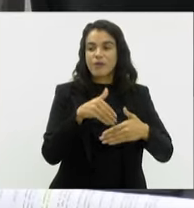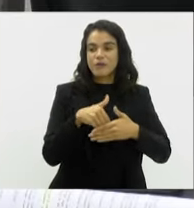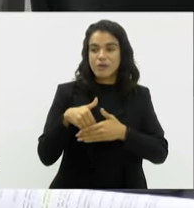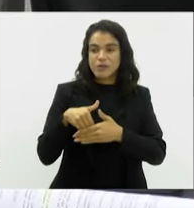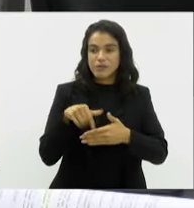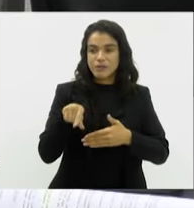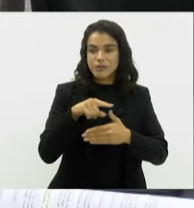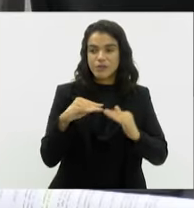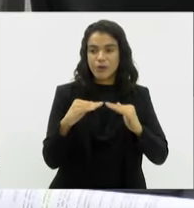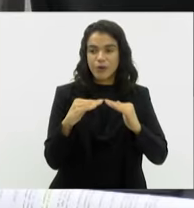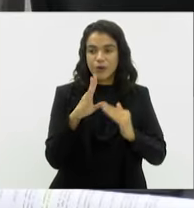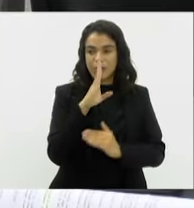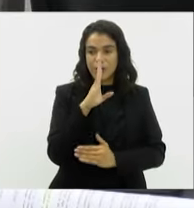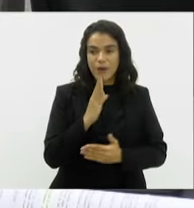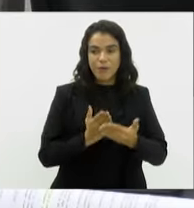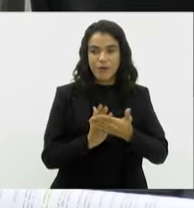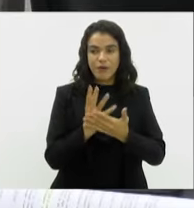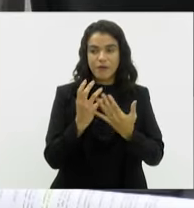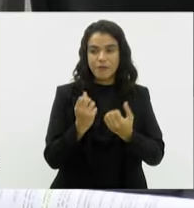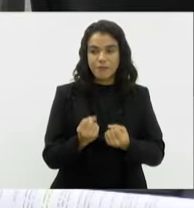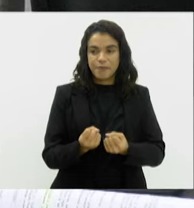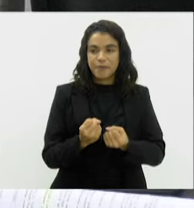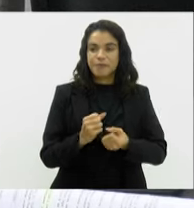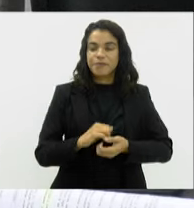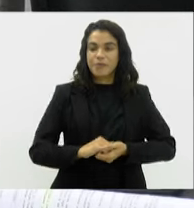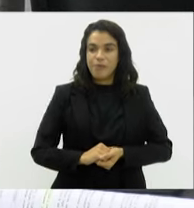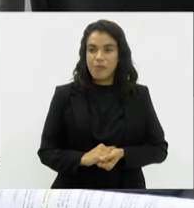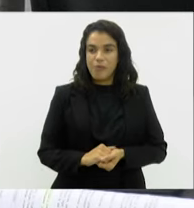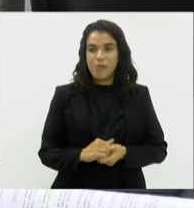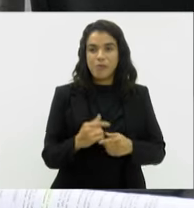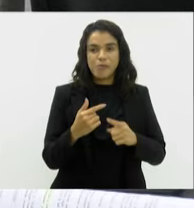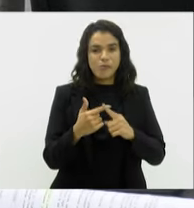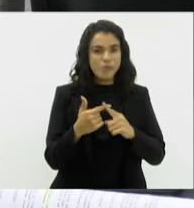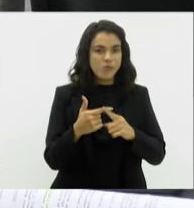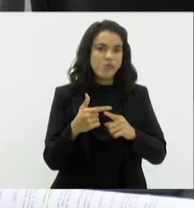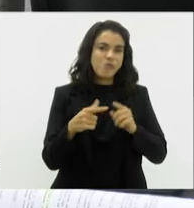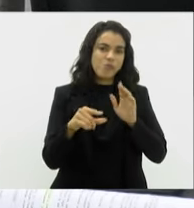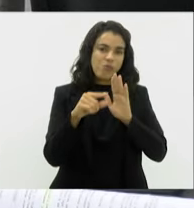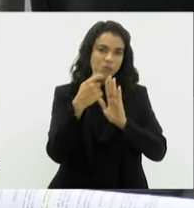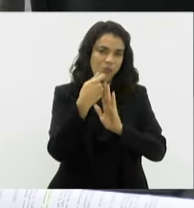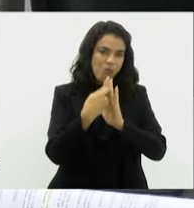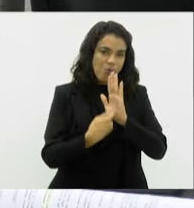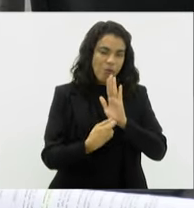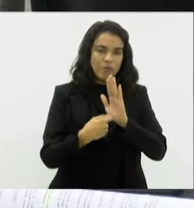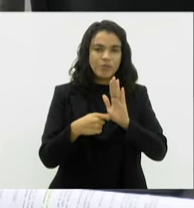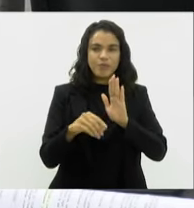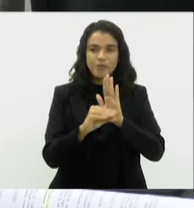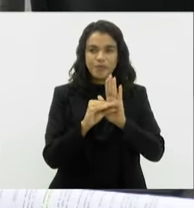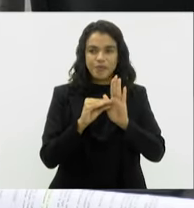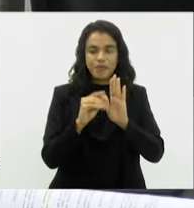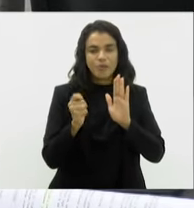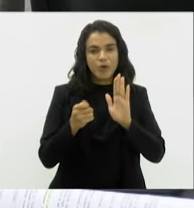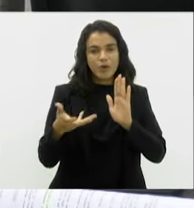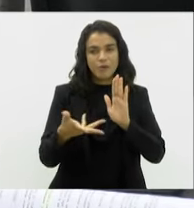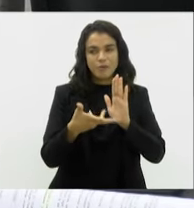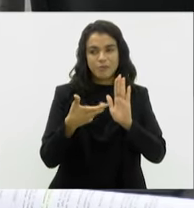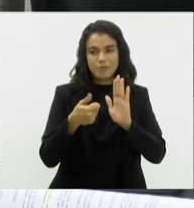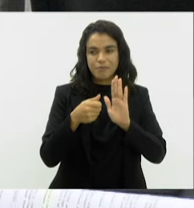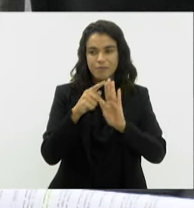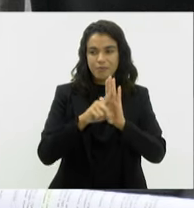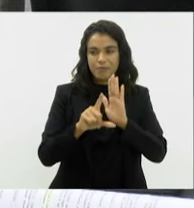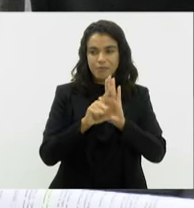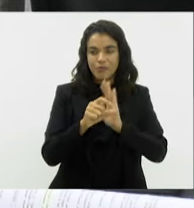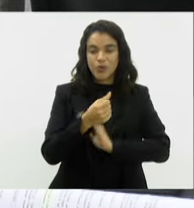em votação, os senhores que aprovam, permaneçam como estão, aprovado o parecer, até porque será objeto de emendas, a gente pode aprimorar o projeto.